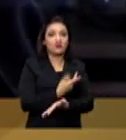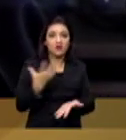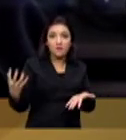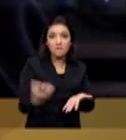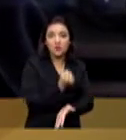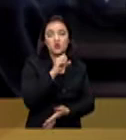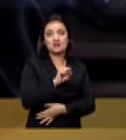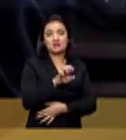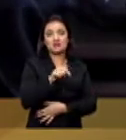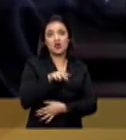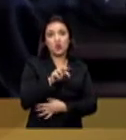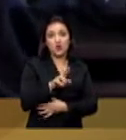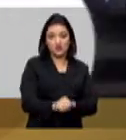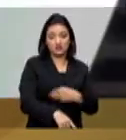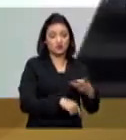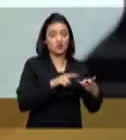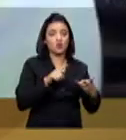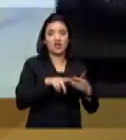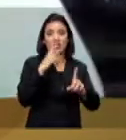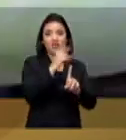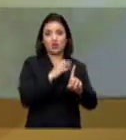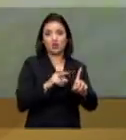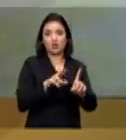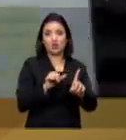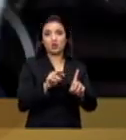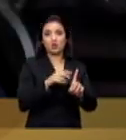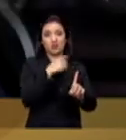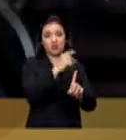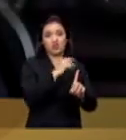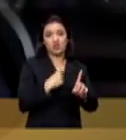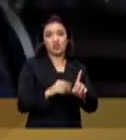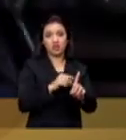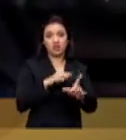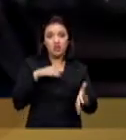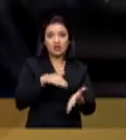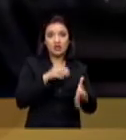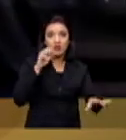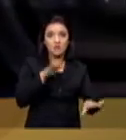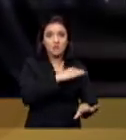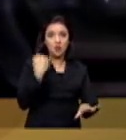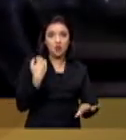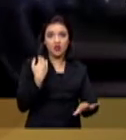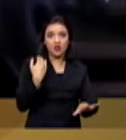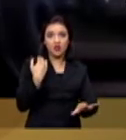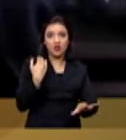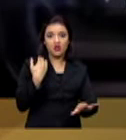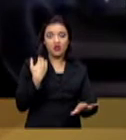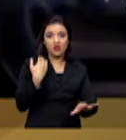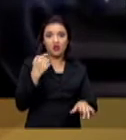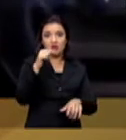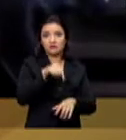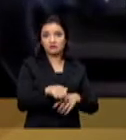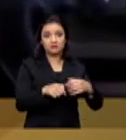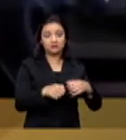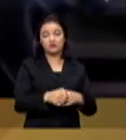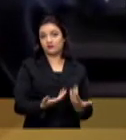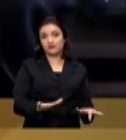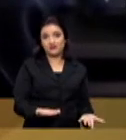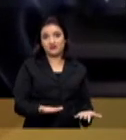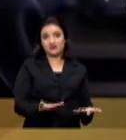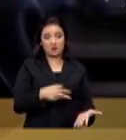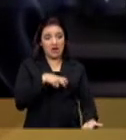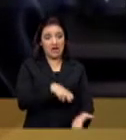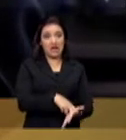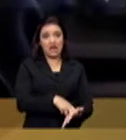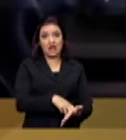pena para a tortura seguida de morte. Não é difícil demonstrar